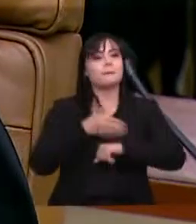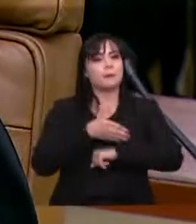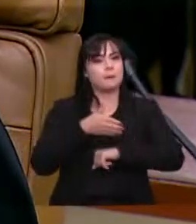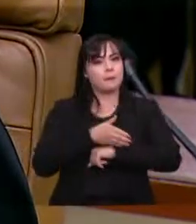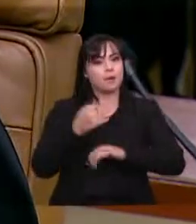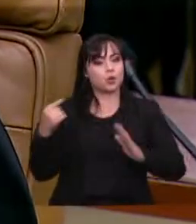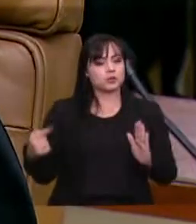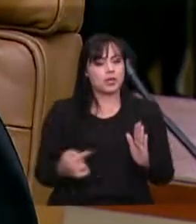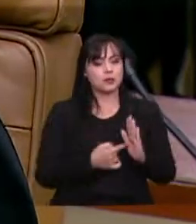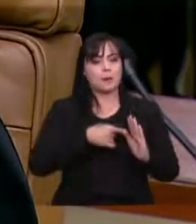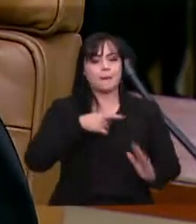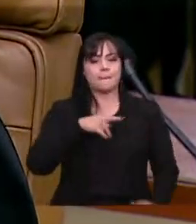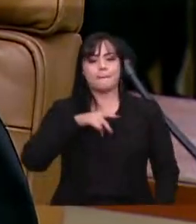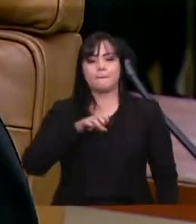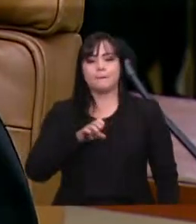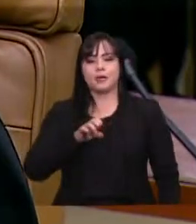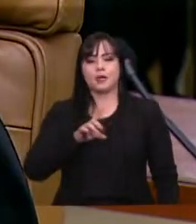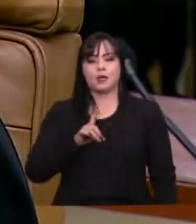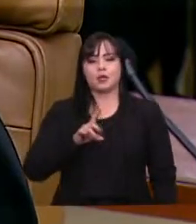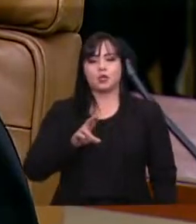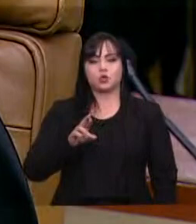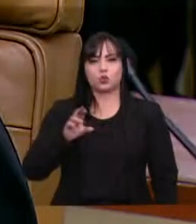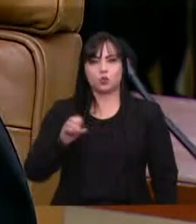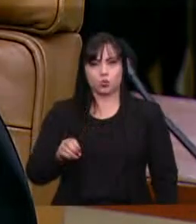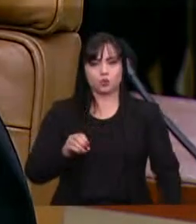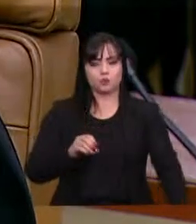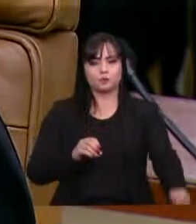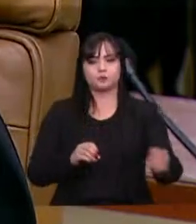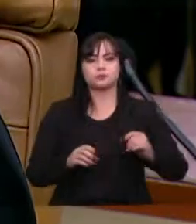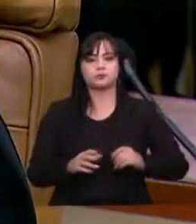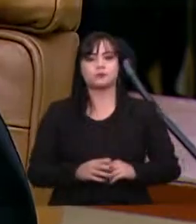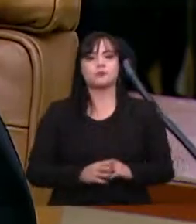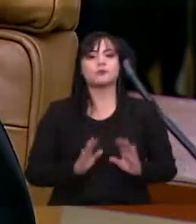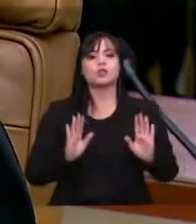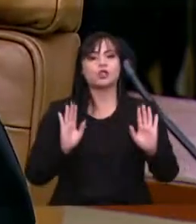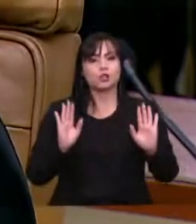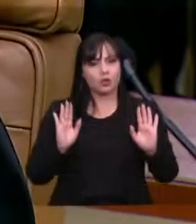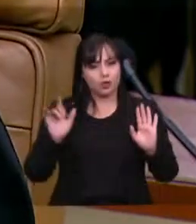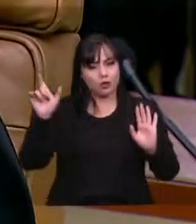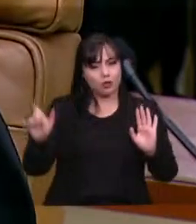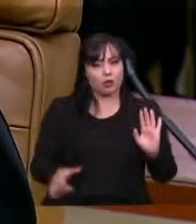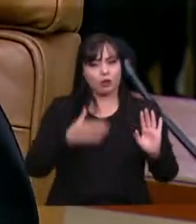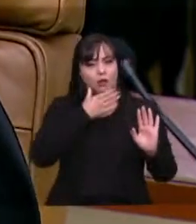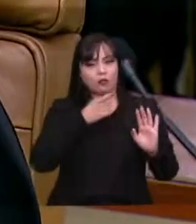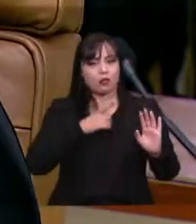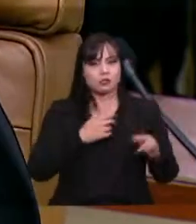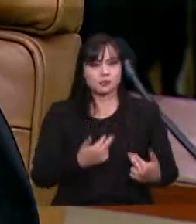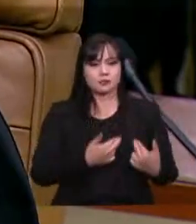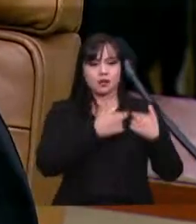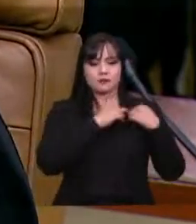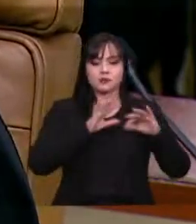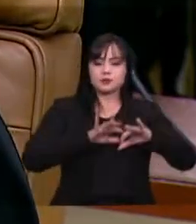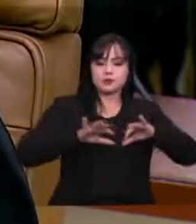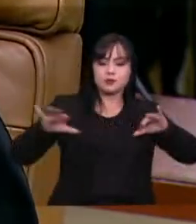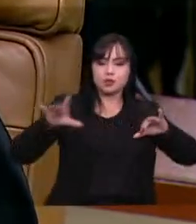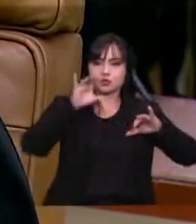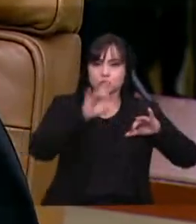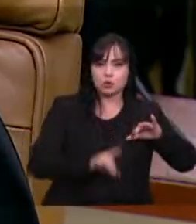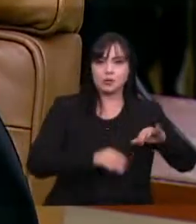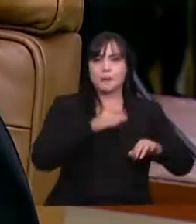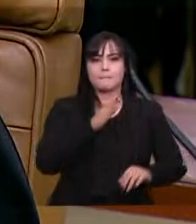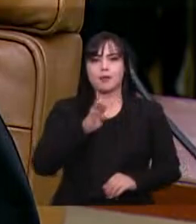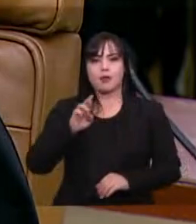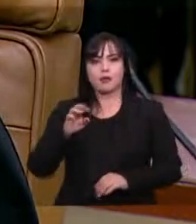acusado Pedro Paulo bergamasque de Leoni Ramos o qual é a responsável por aproximar diretores da BR Distribuidora